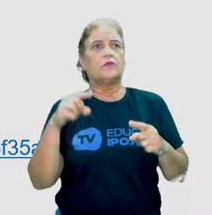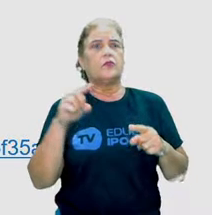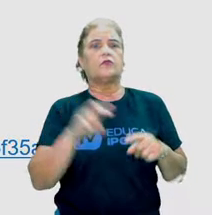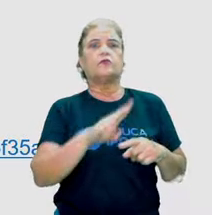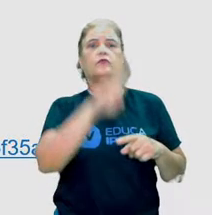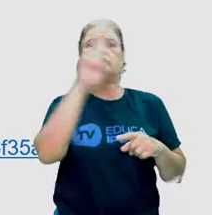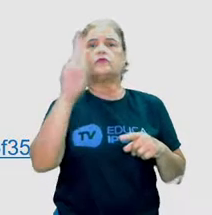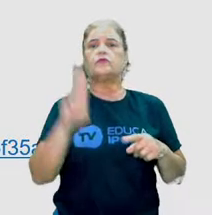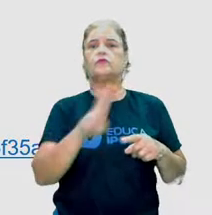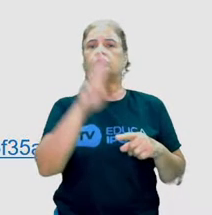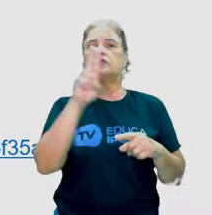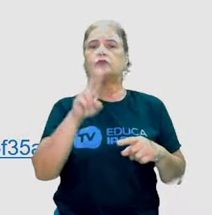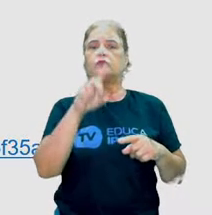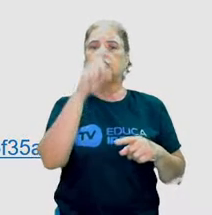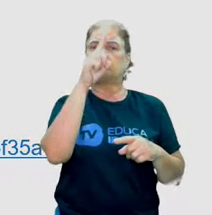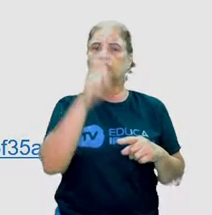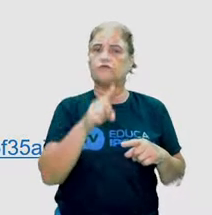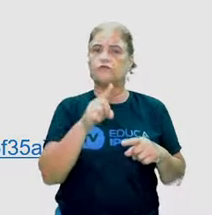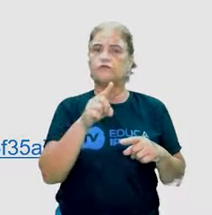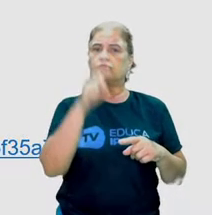usar risquinhos,